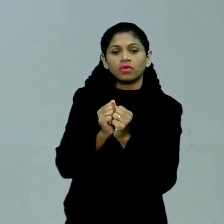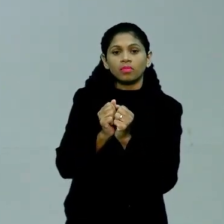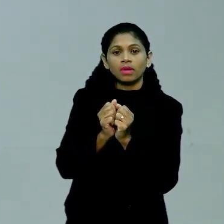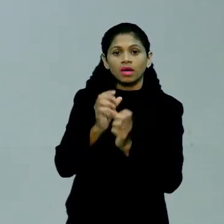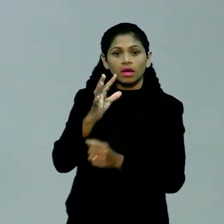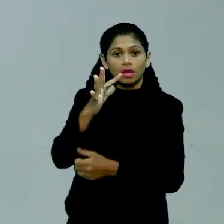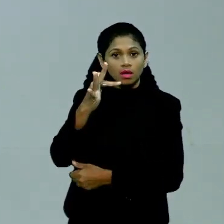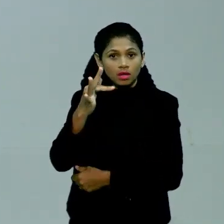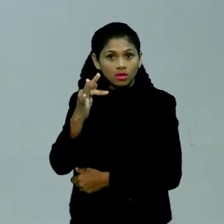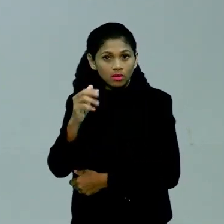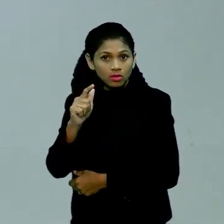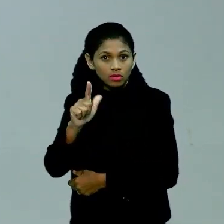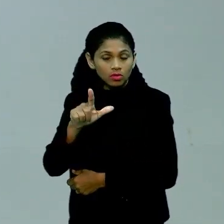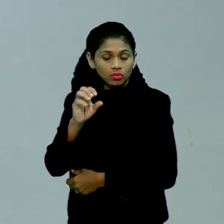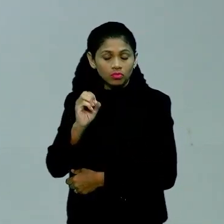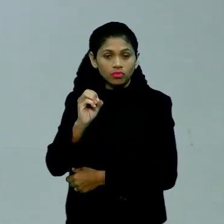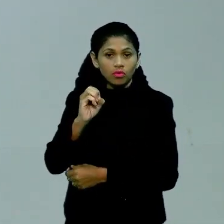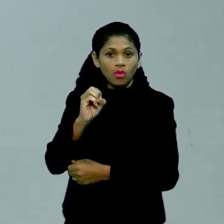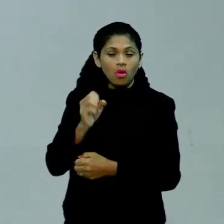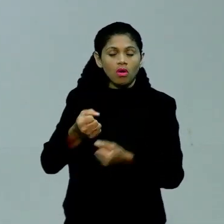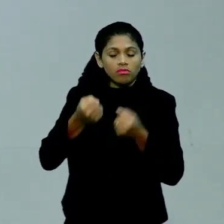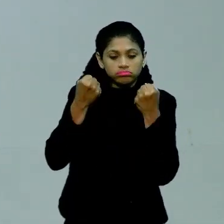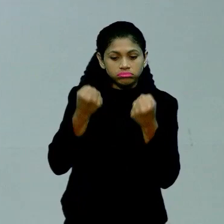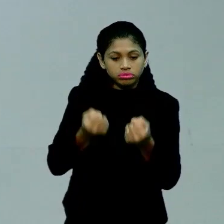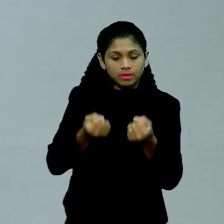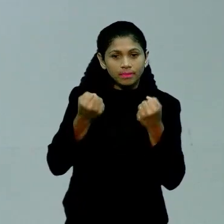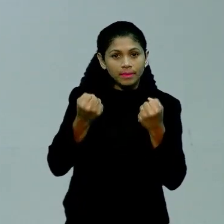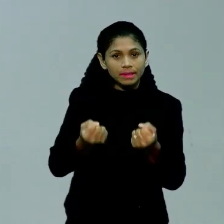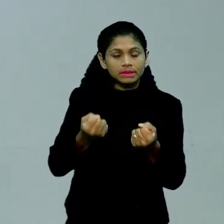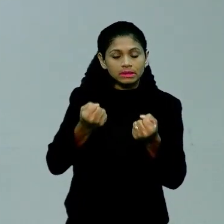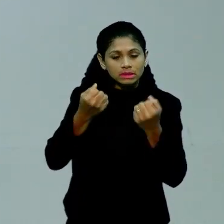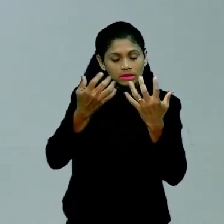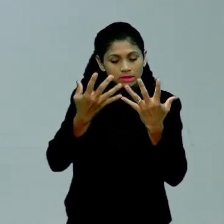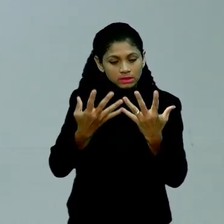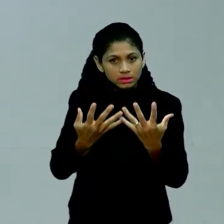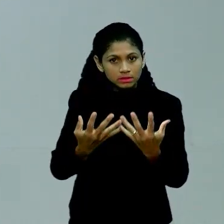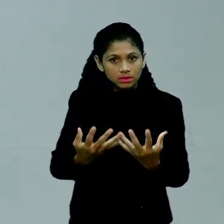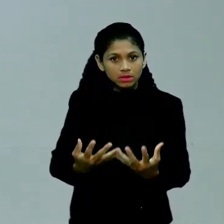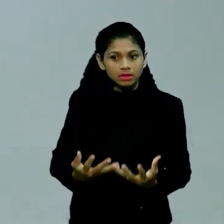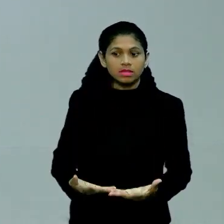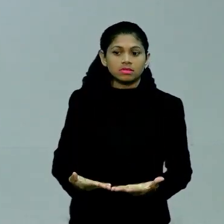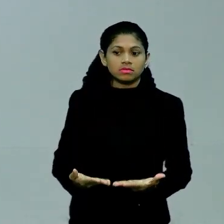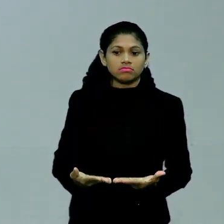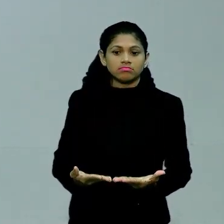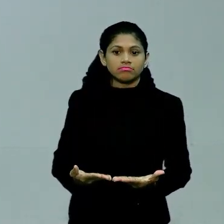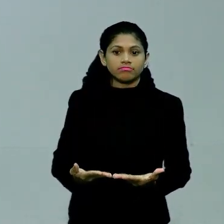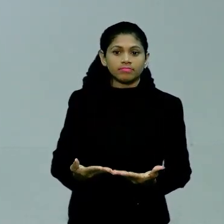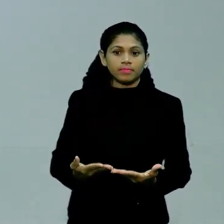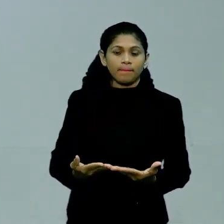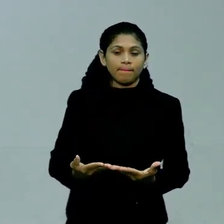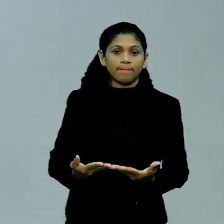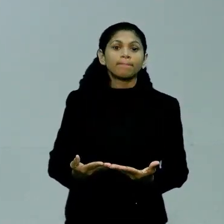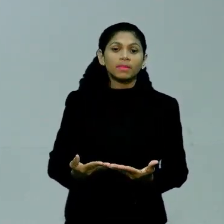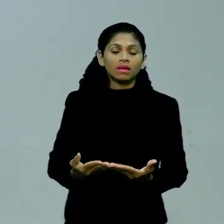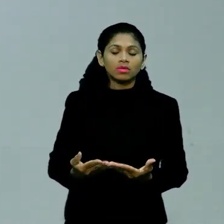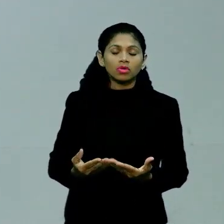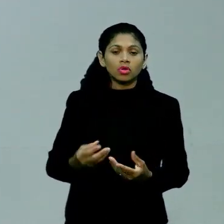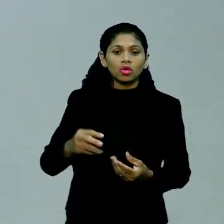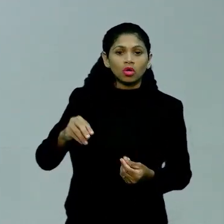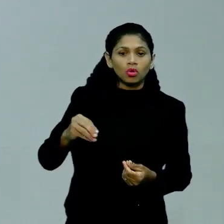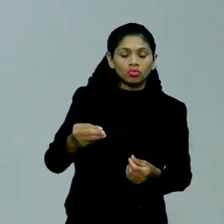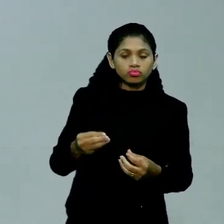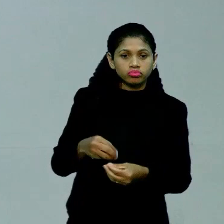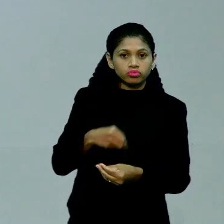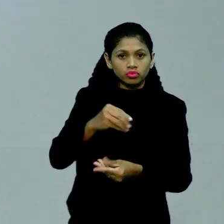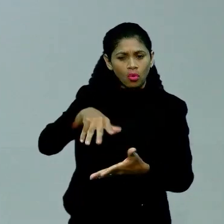vão ficar pesadas e irão descer. É tanto que quando se joga o sulfato de alumínio durante um dia, no outro dia todas